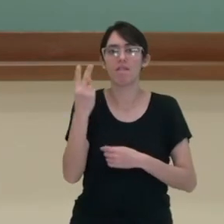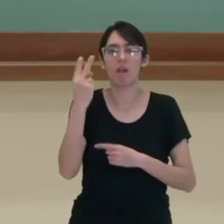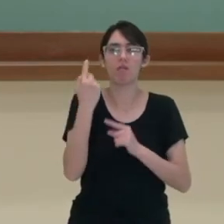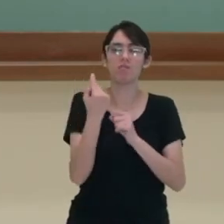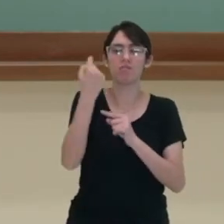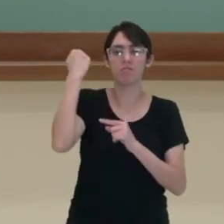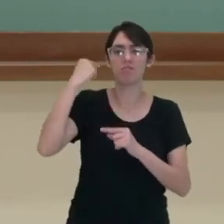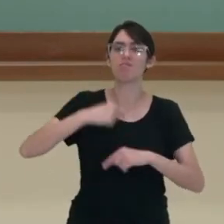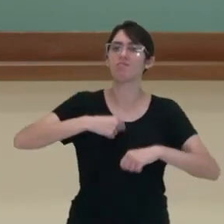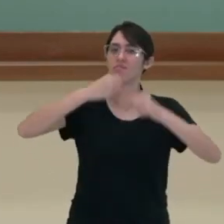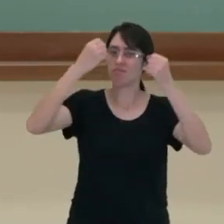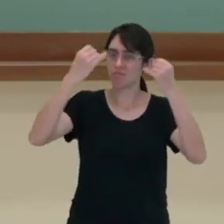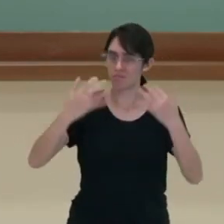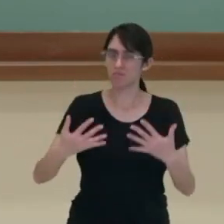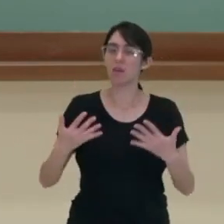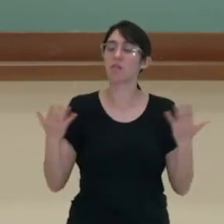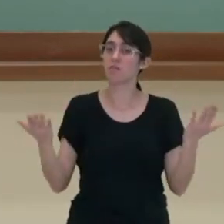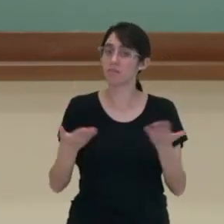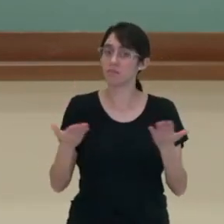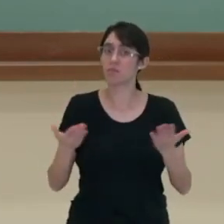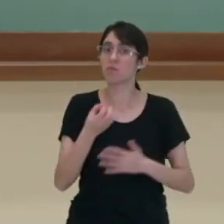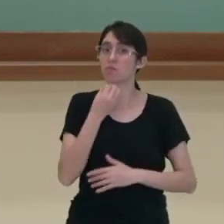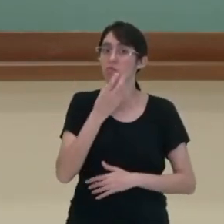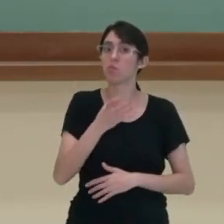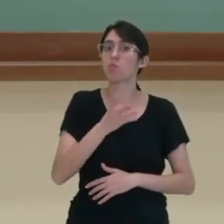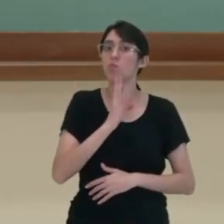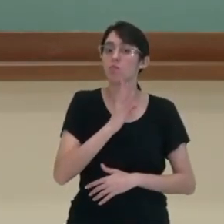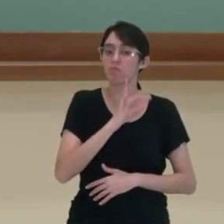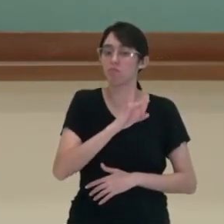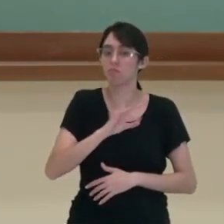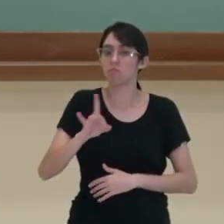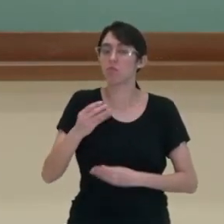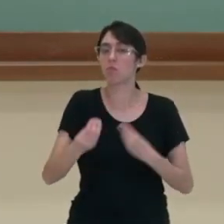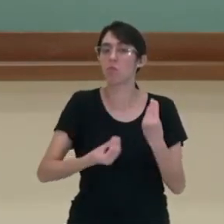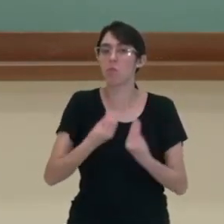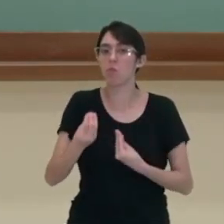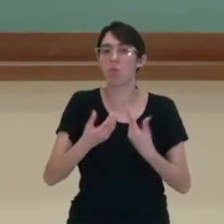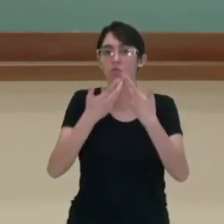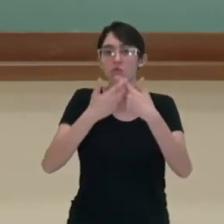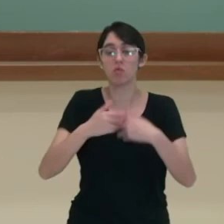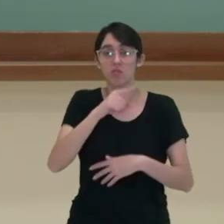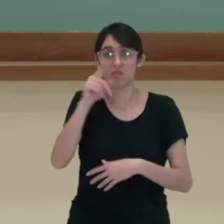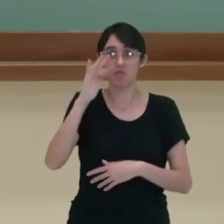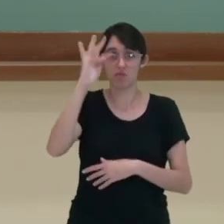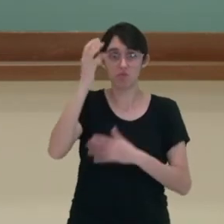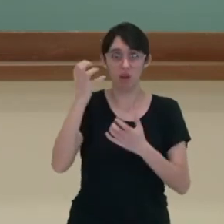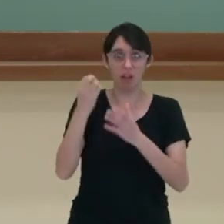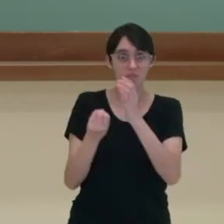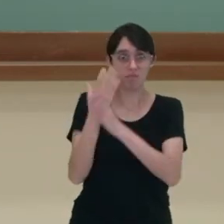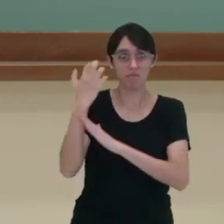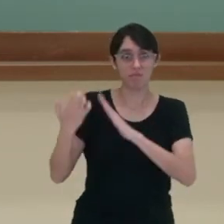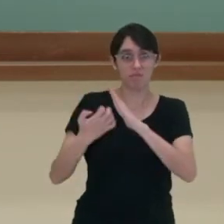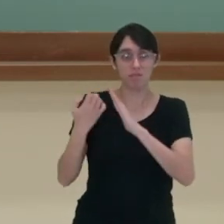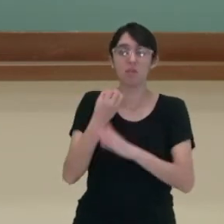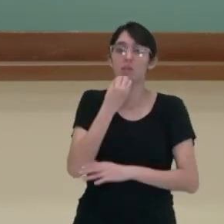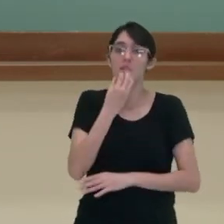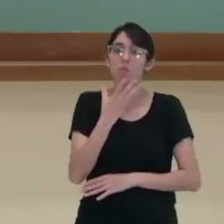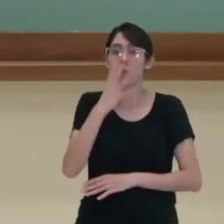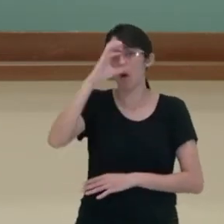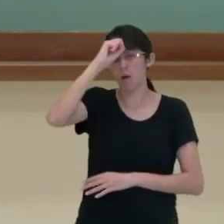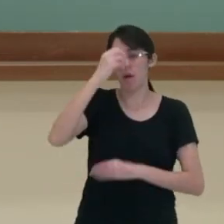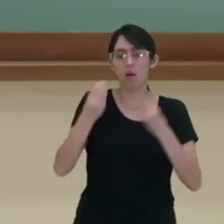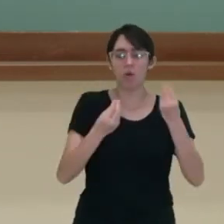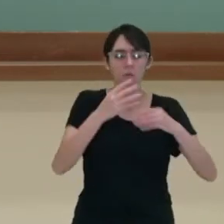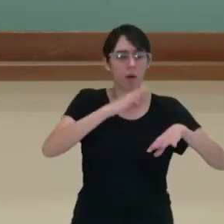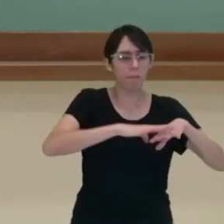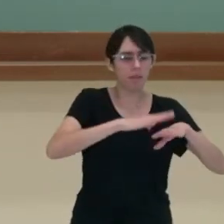com o professor e agora muito bem aplicado. Aquela galera que quer ser empreendedor está associando a matemática que a gente